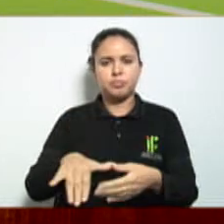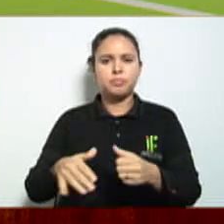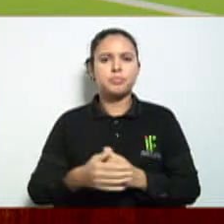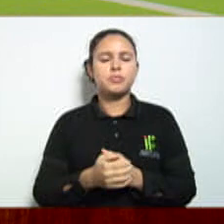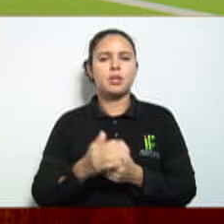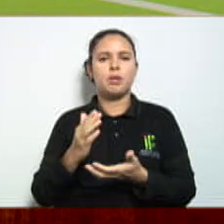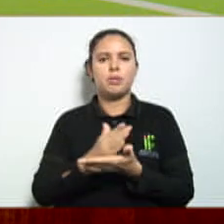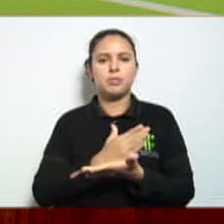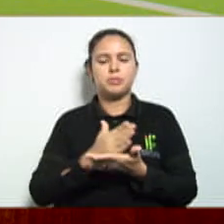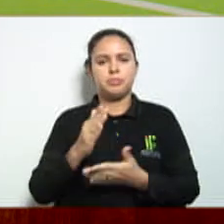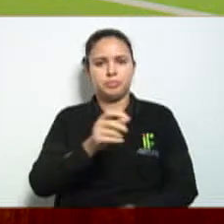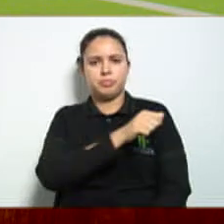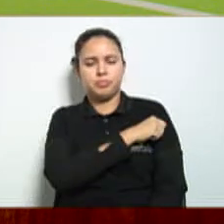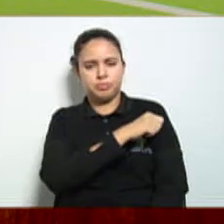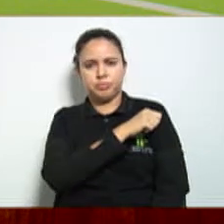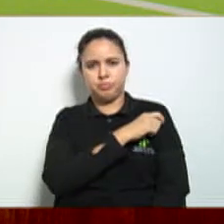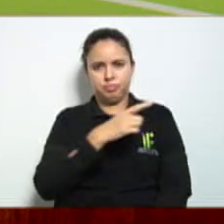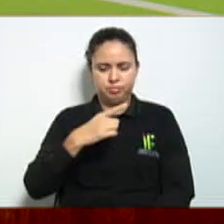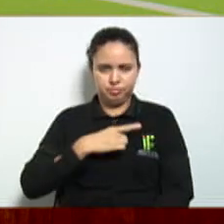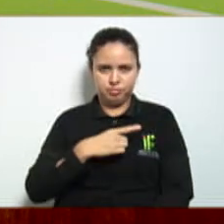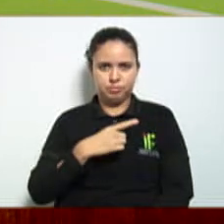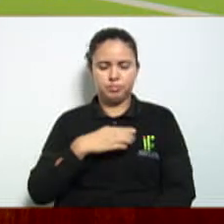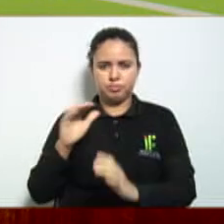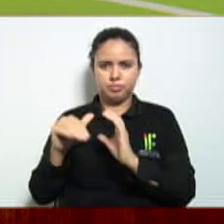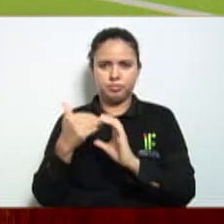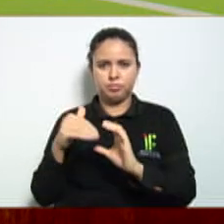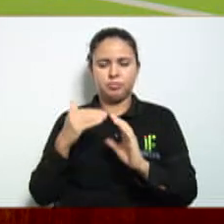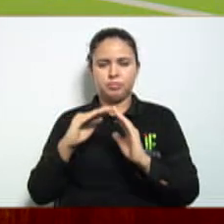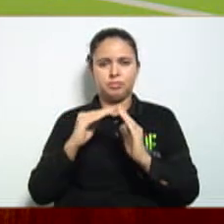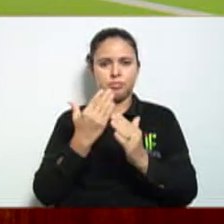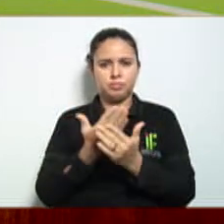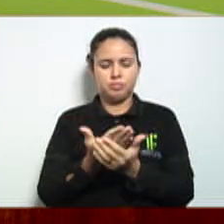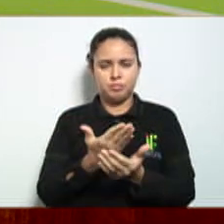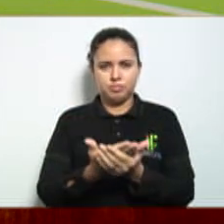estão participando, nós temos aqui da escola